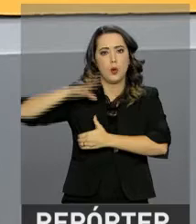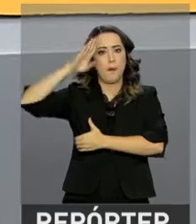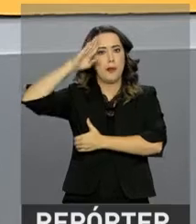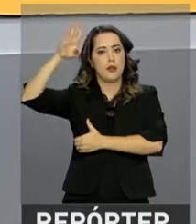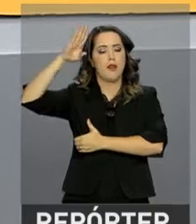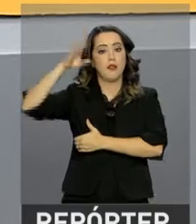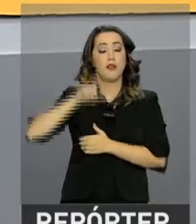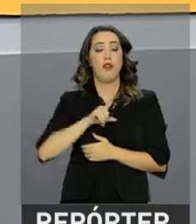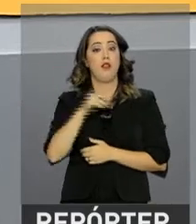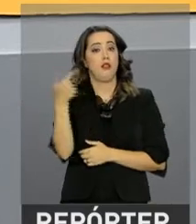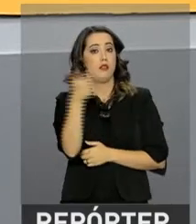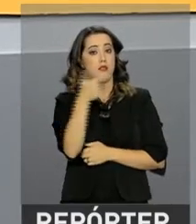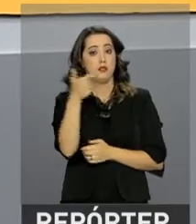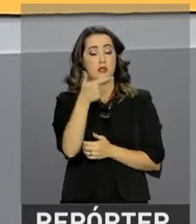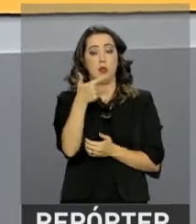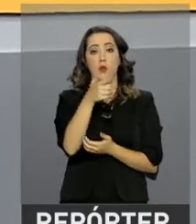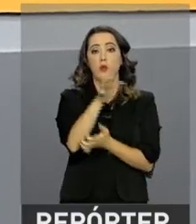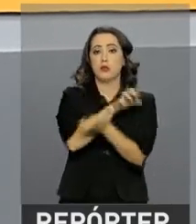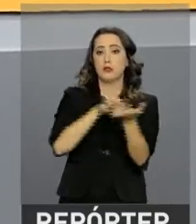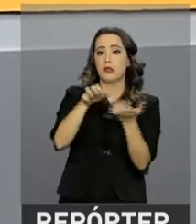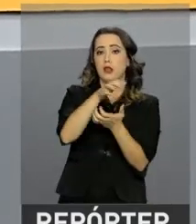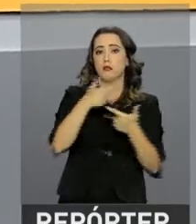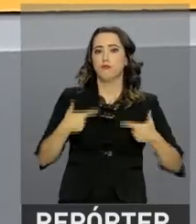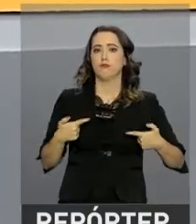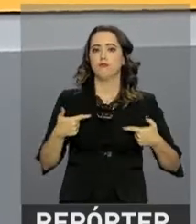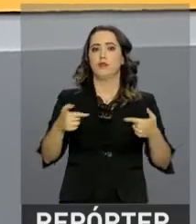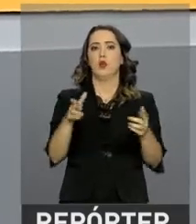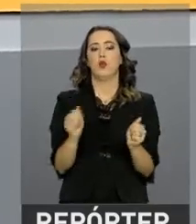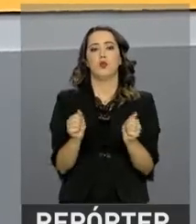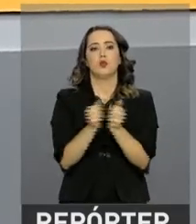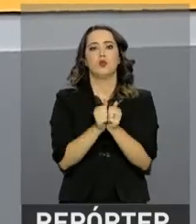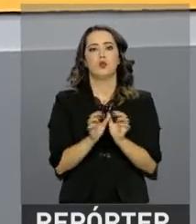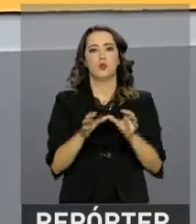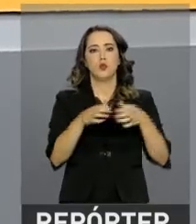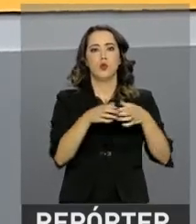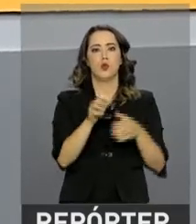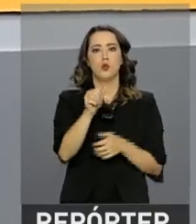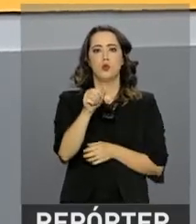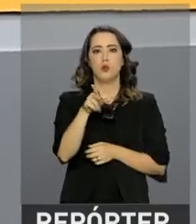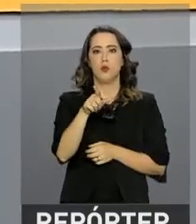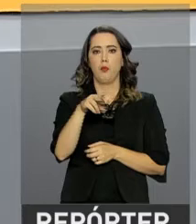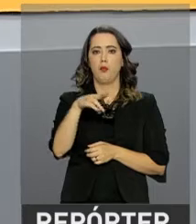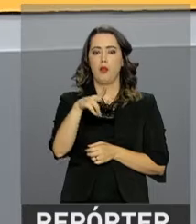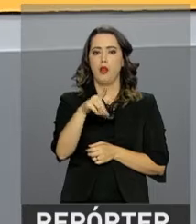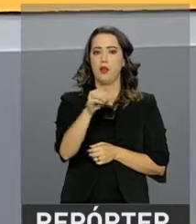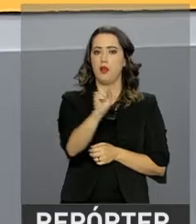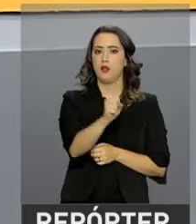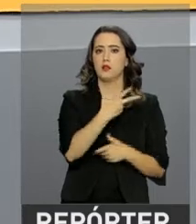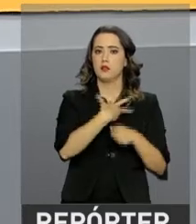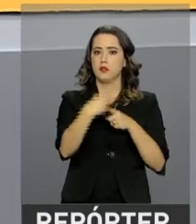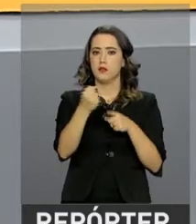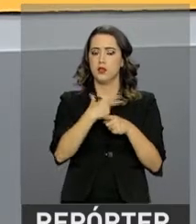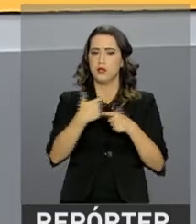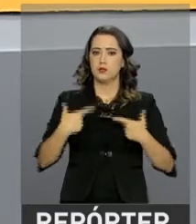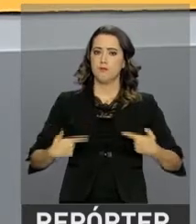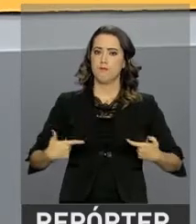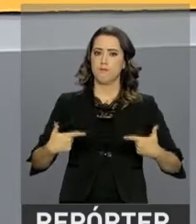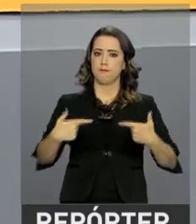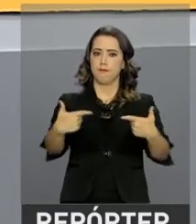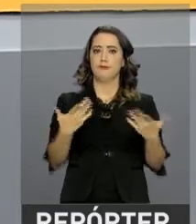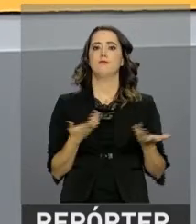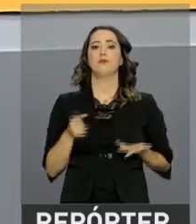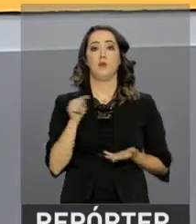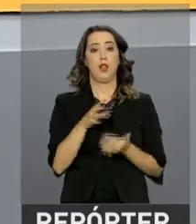representou o brasil na segunda guerra mundial e lutou ao lado dos aliados grupo de países vencedores da batalha durante a